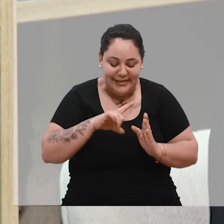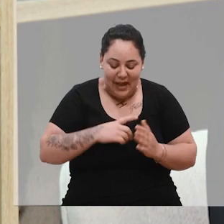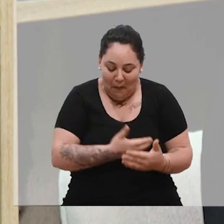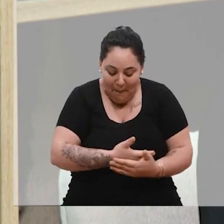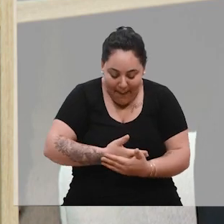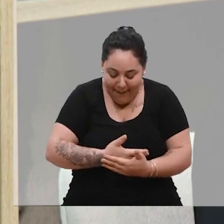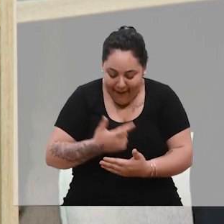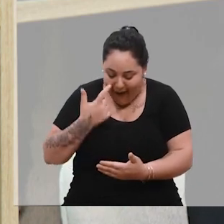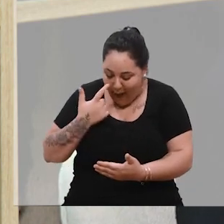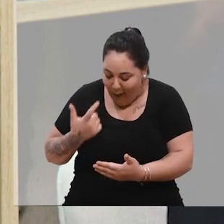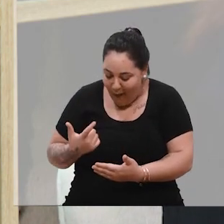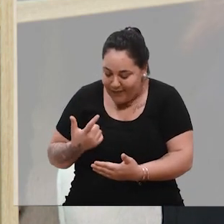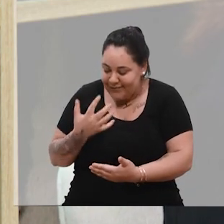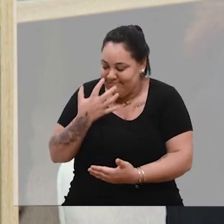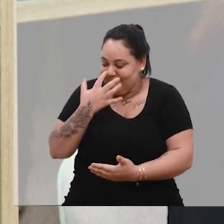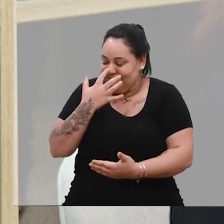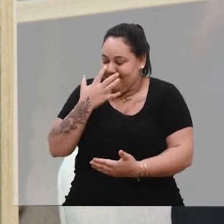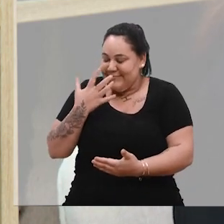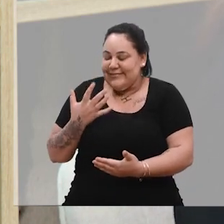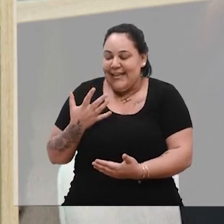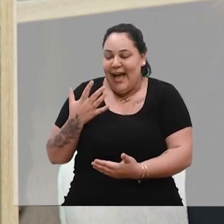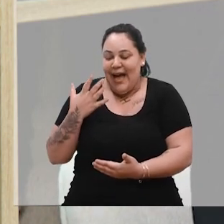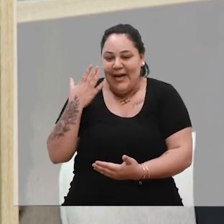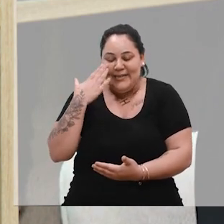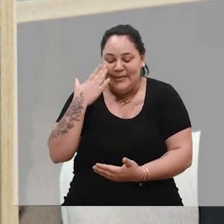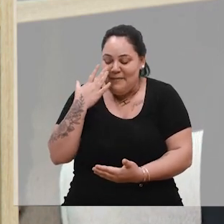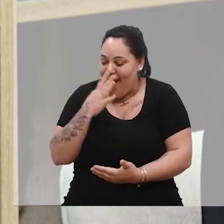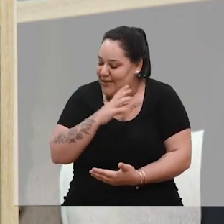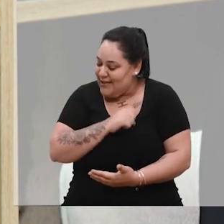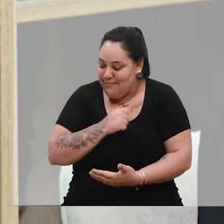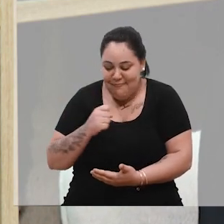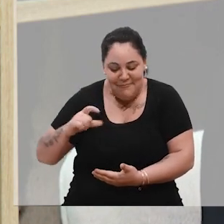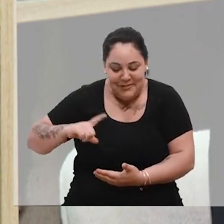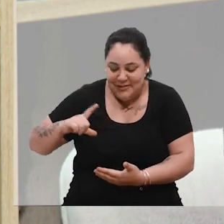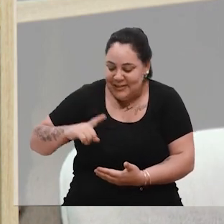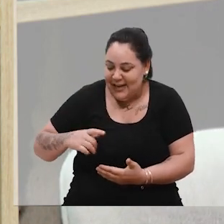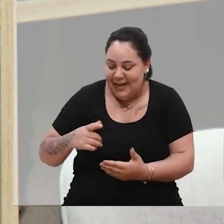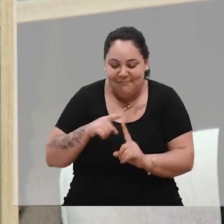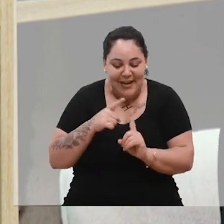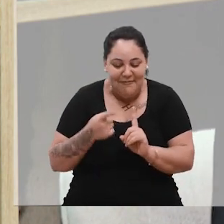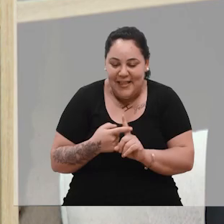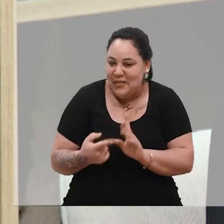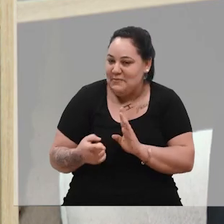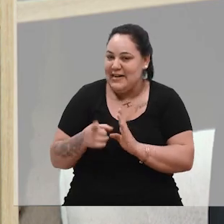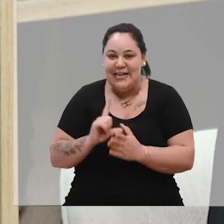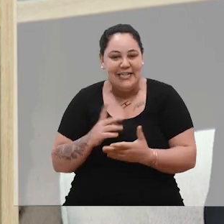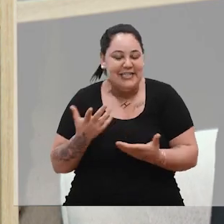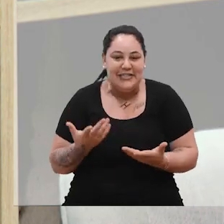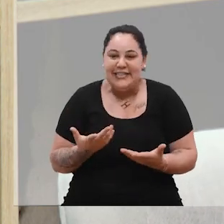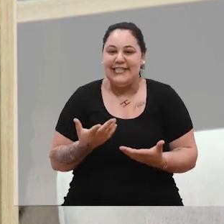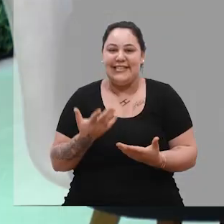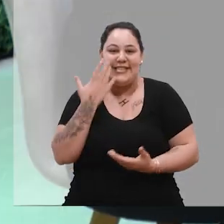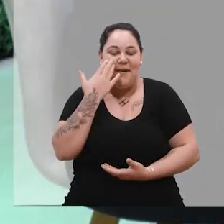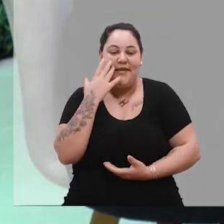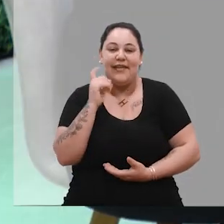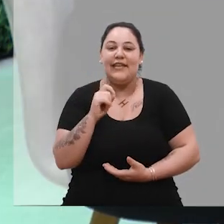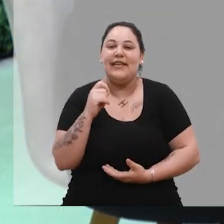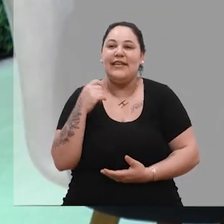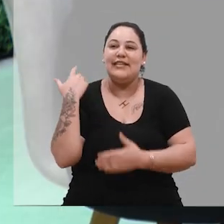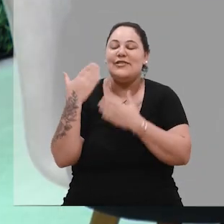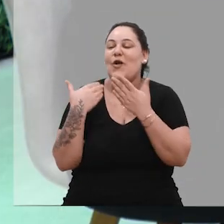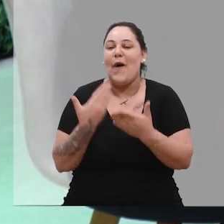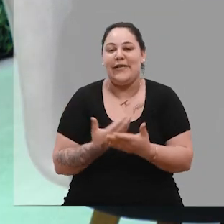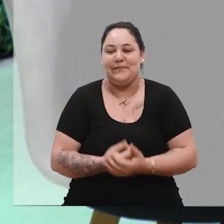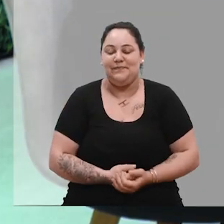que muitas dizem, se eu soubesse, eu tinha tido antes e tinha tido mais. Que histórias, assim, que vêm pra ti? O medo